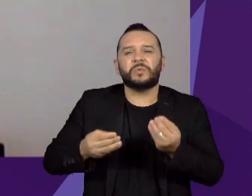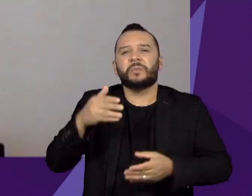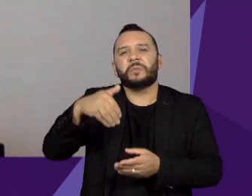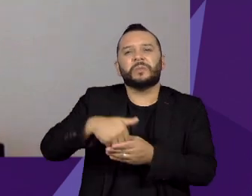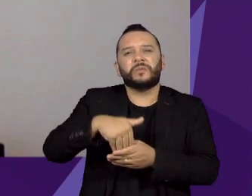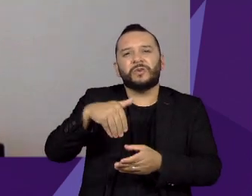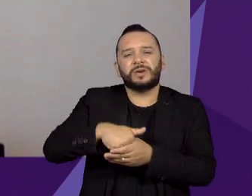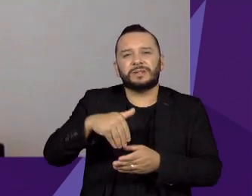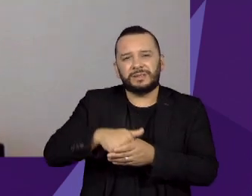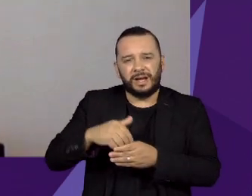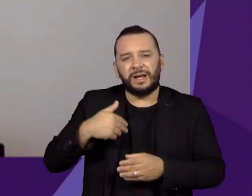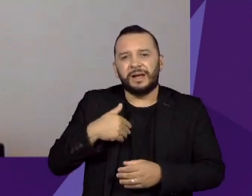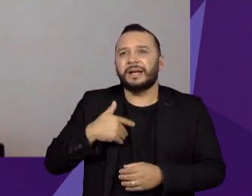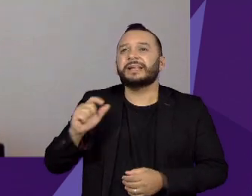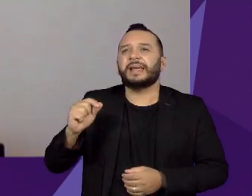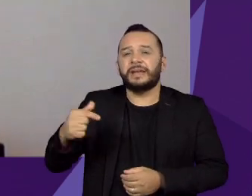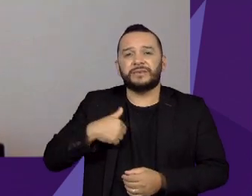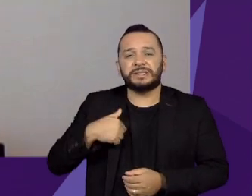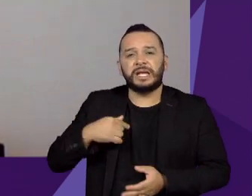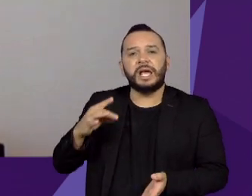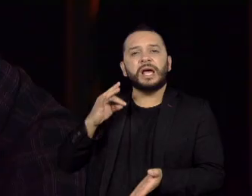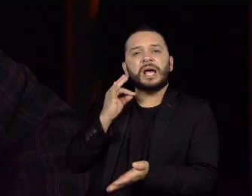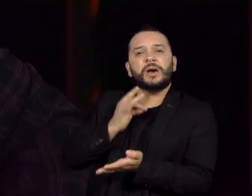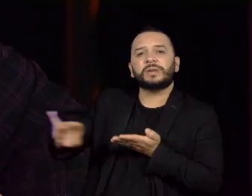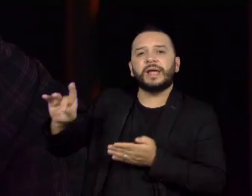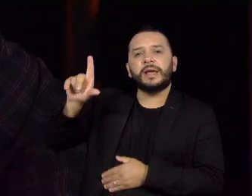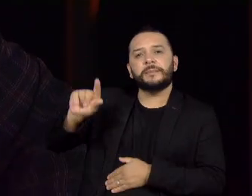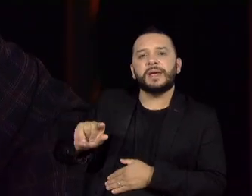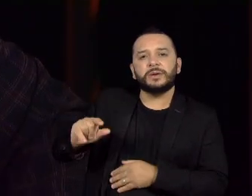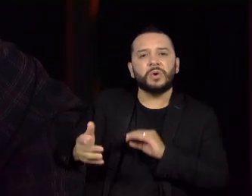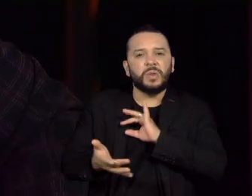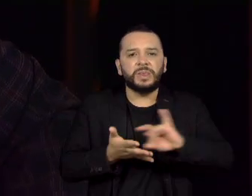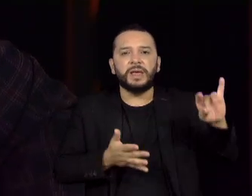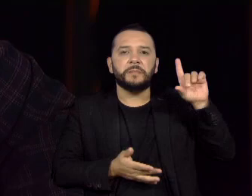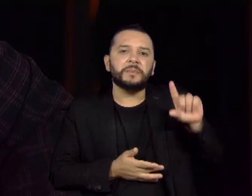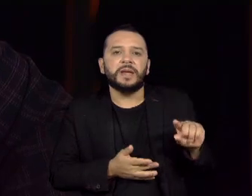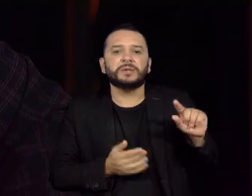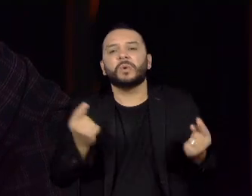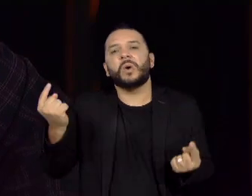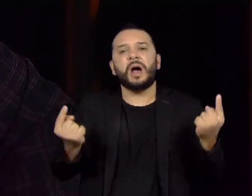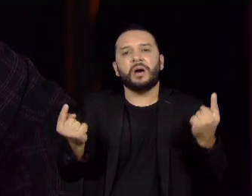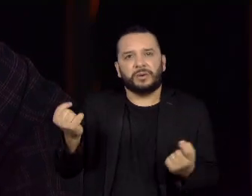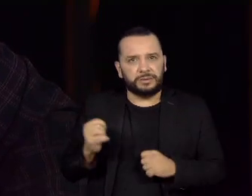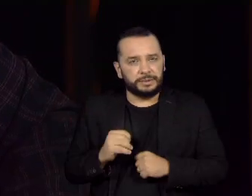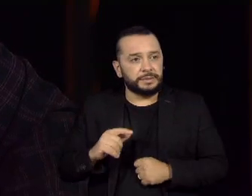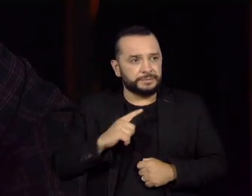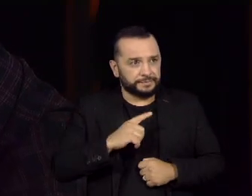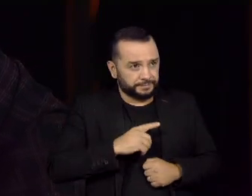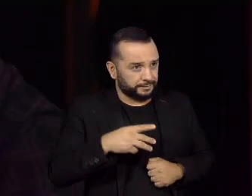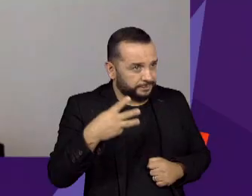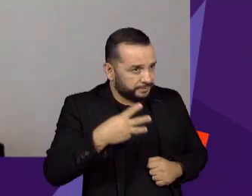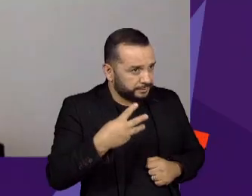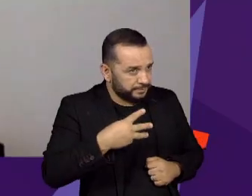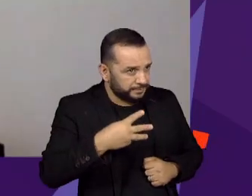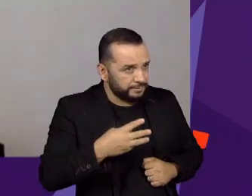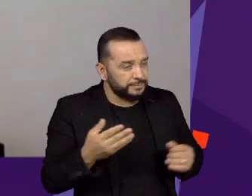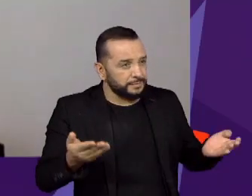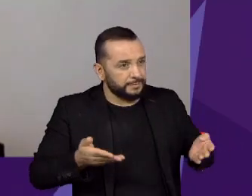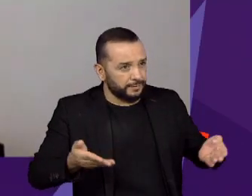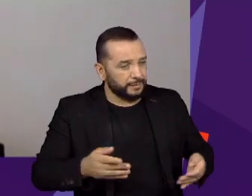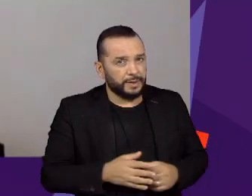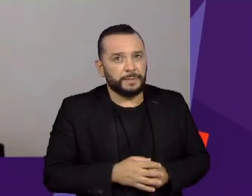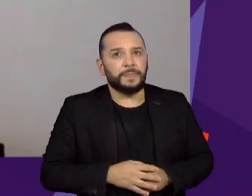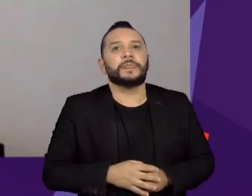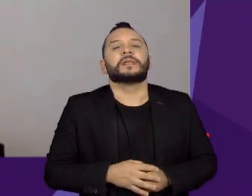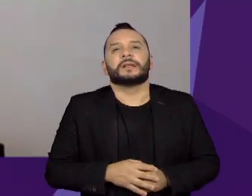quem você odeia mais ou quem você odeia menos. E um país que vai para frente uma terceira via, Mandetta?